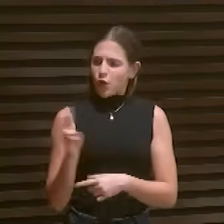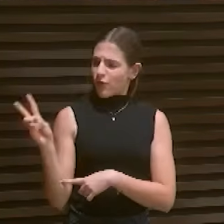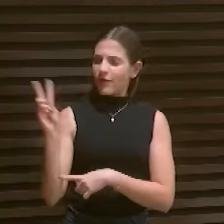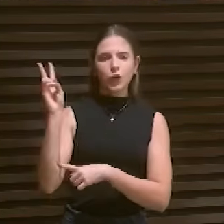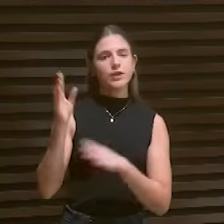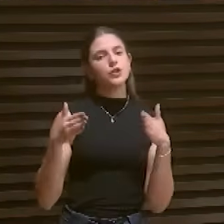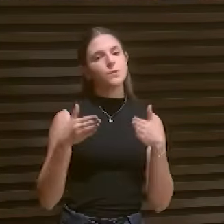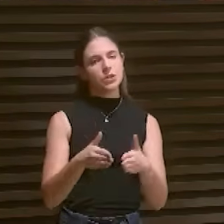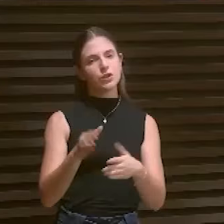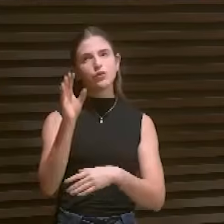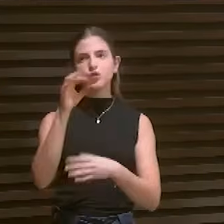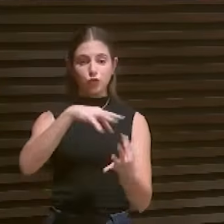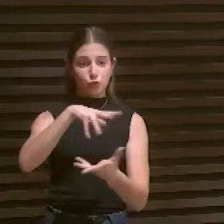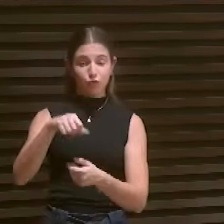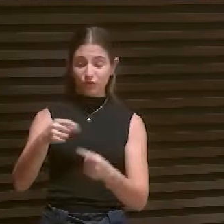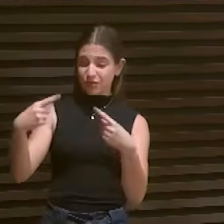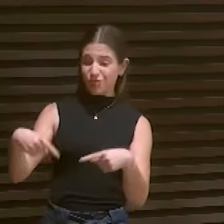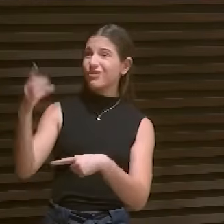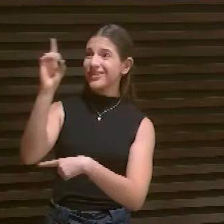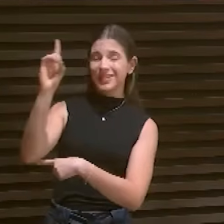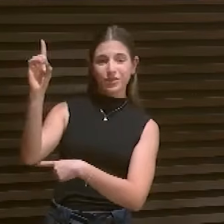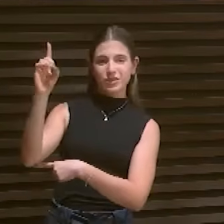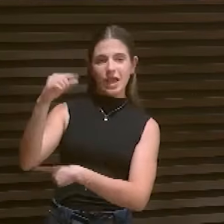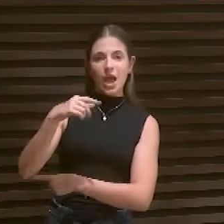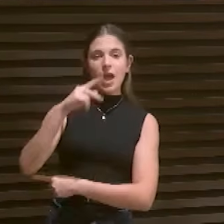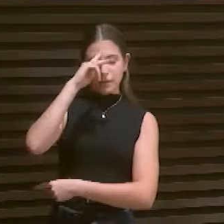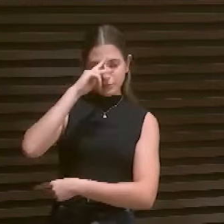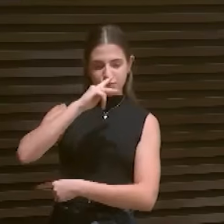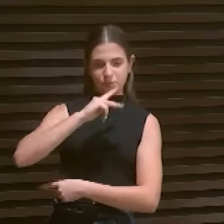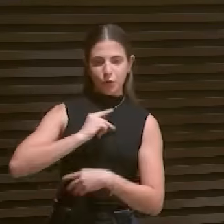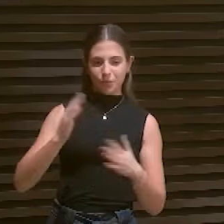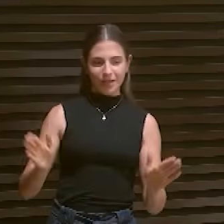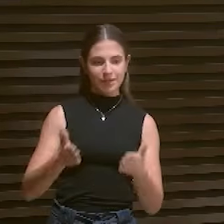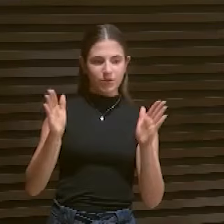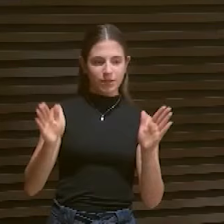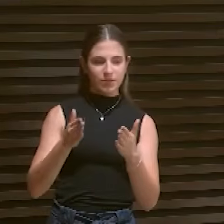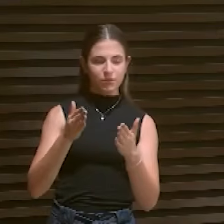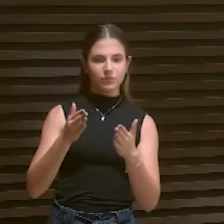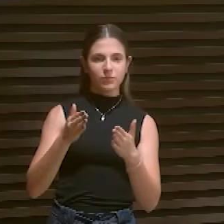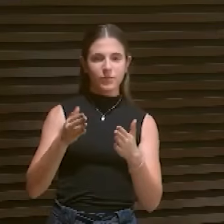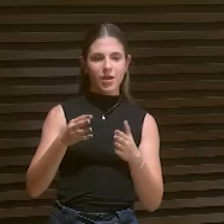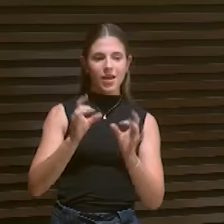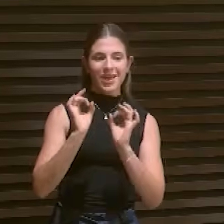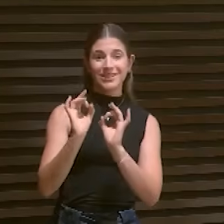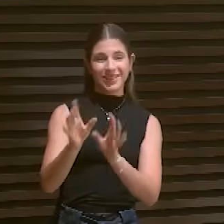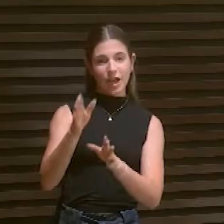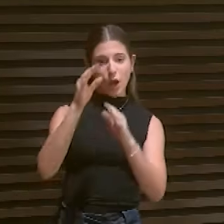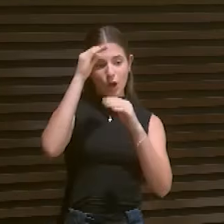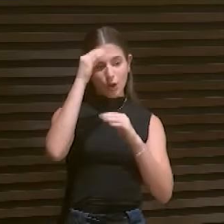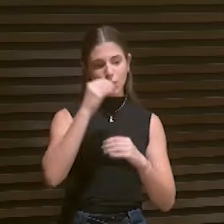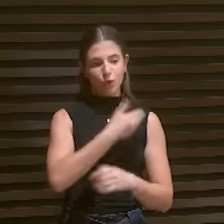a Deus. É gratificar-se e exaltar-se até a exclusão de Deus. É rejeitar o governo de Deus